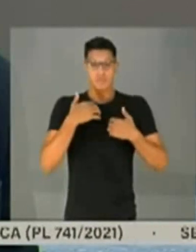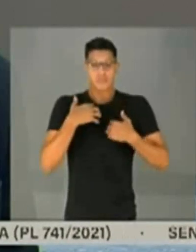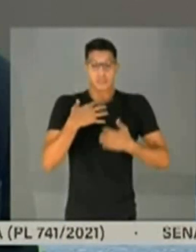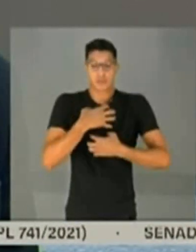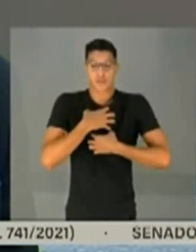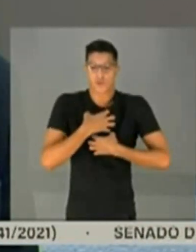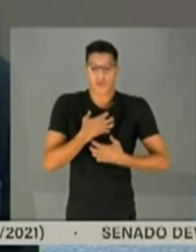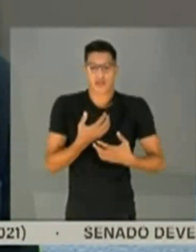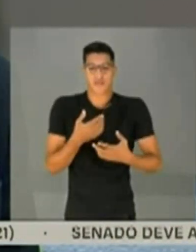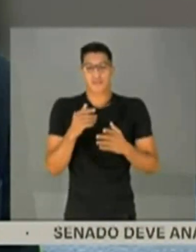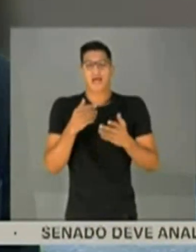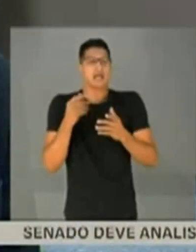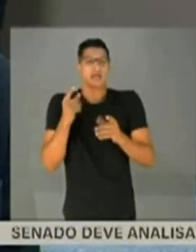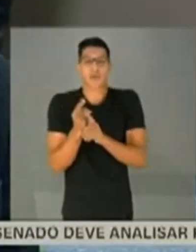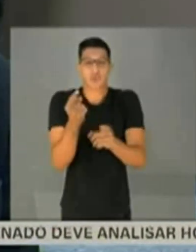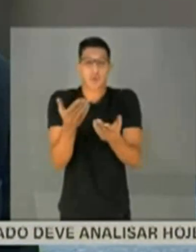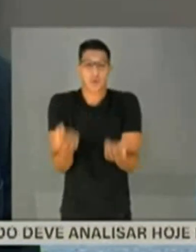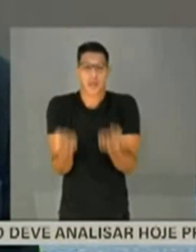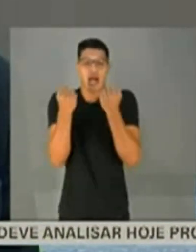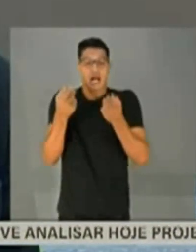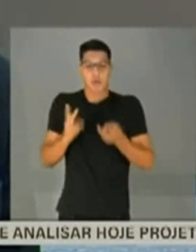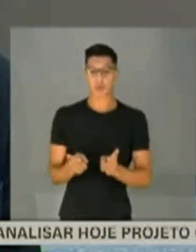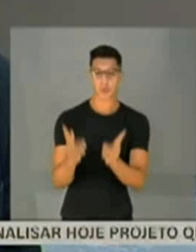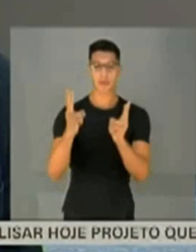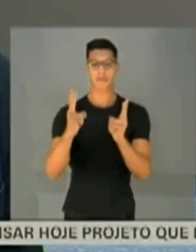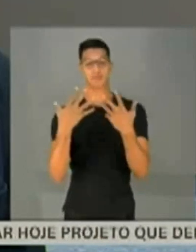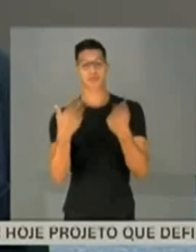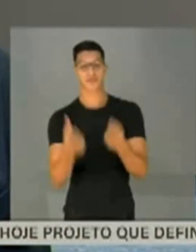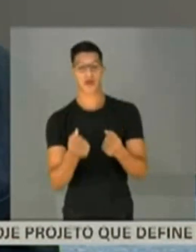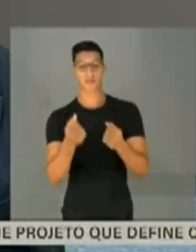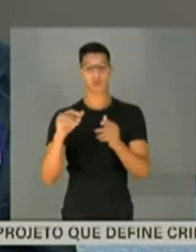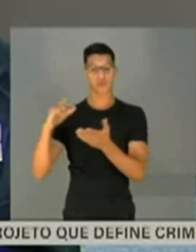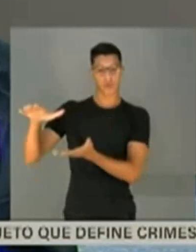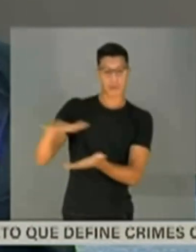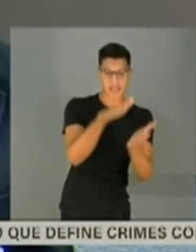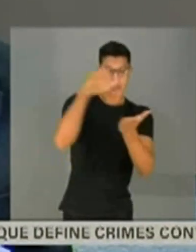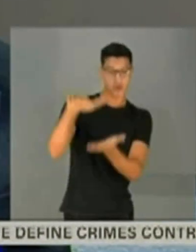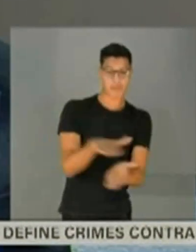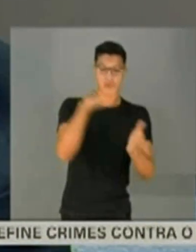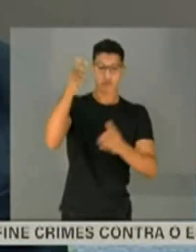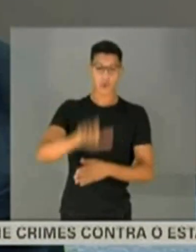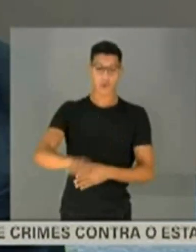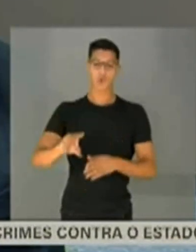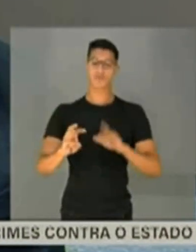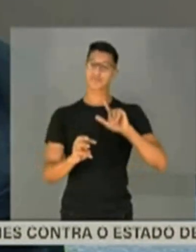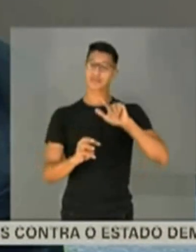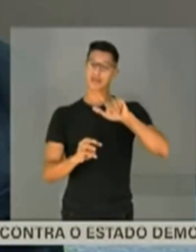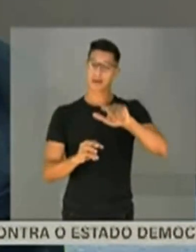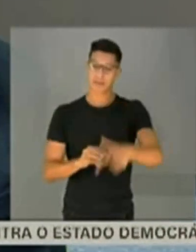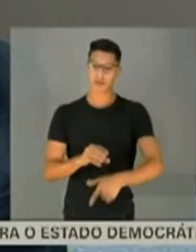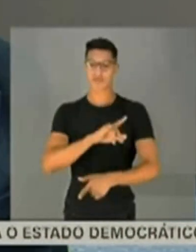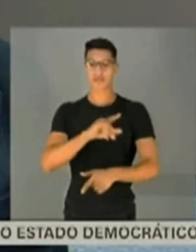tentando atrapalhar de todos, de toda forma, para que se alcance as provas desse governo